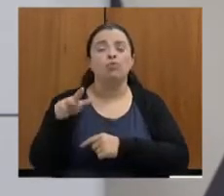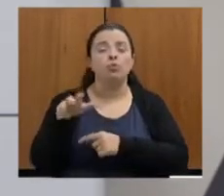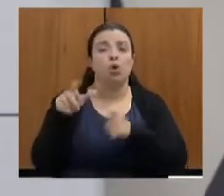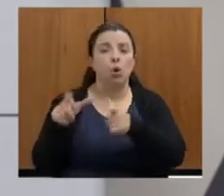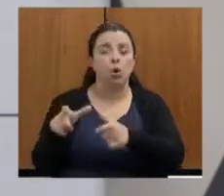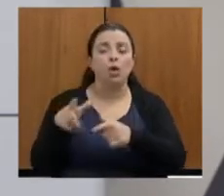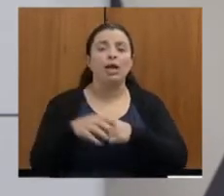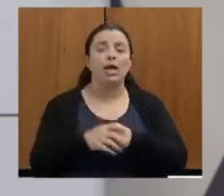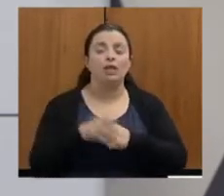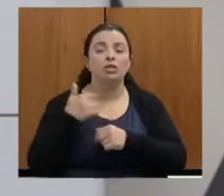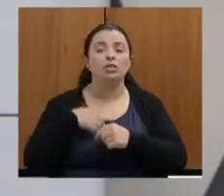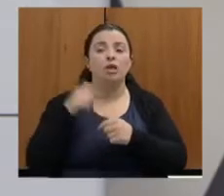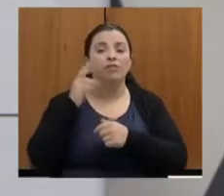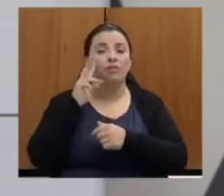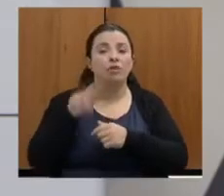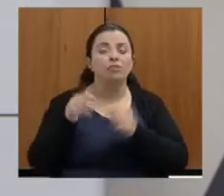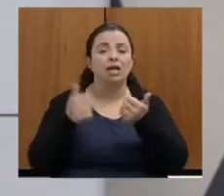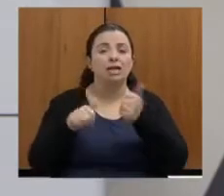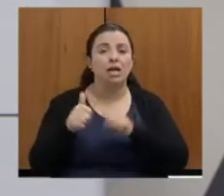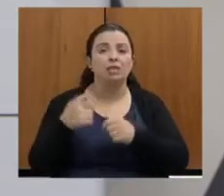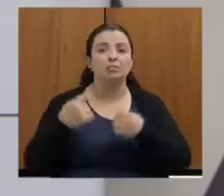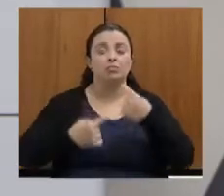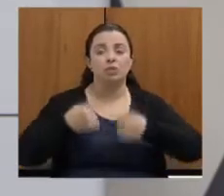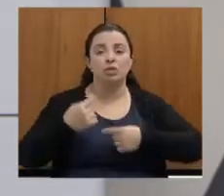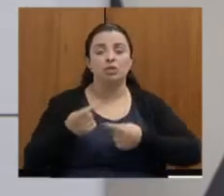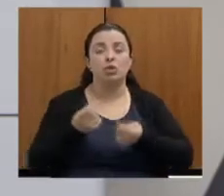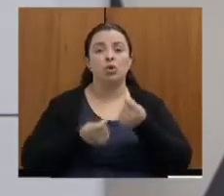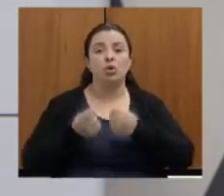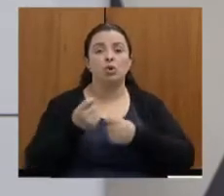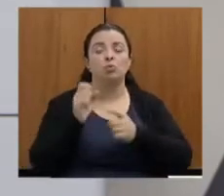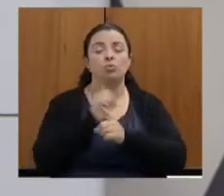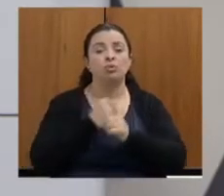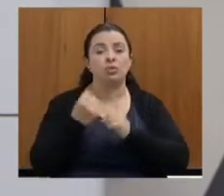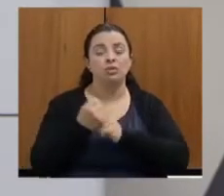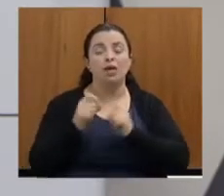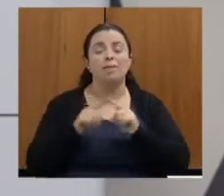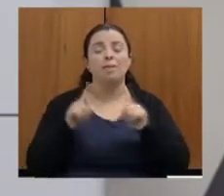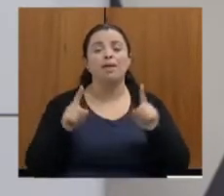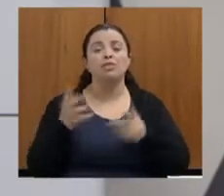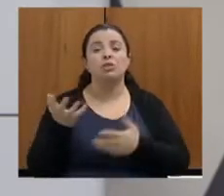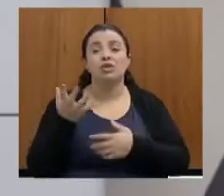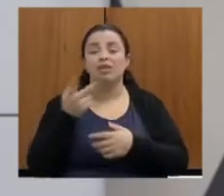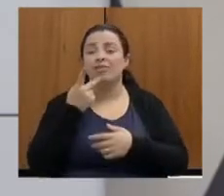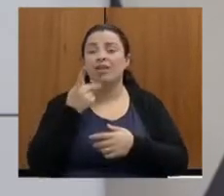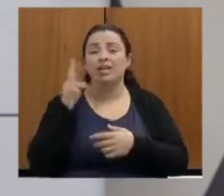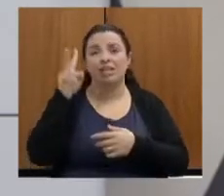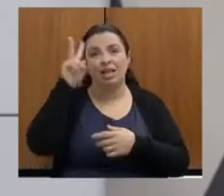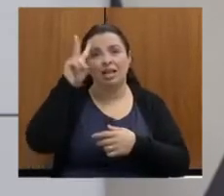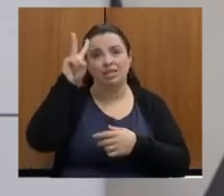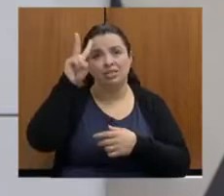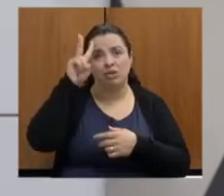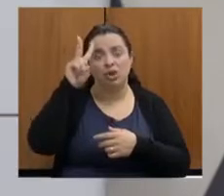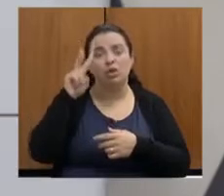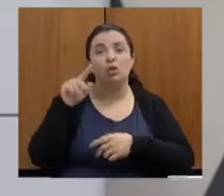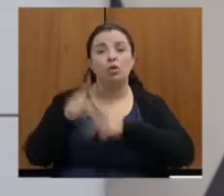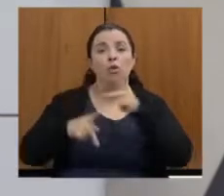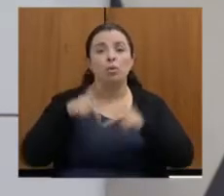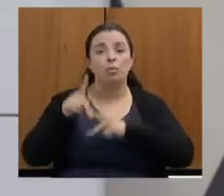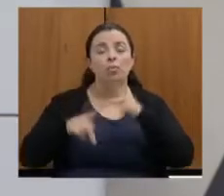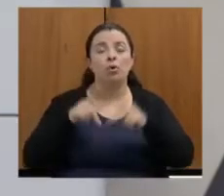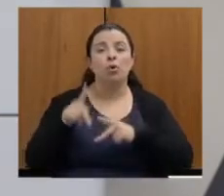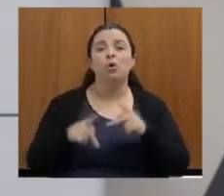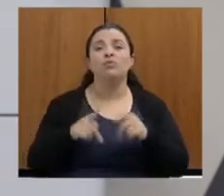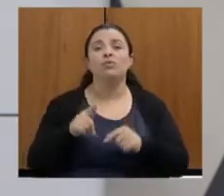é análises políticas em reais mas eu queria trazer aqui um pouquinho dessa história do Povo de Gesteira que eu acho